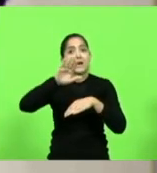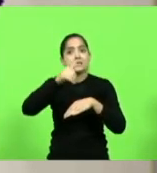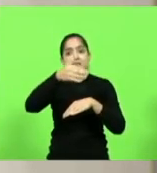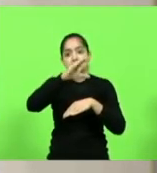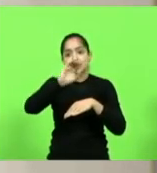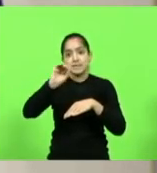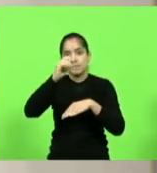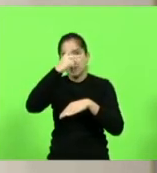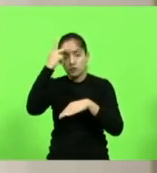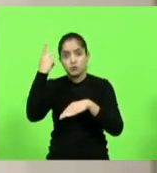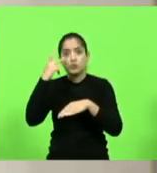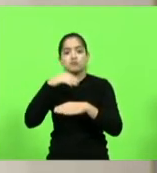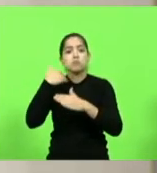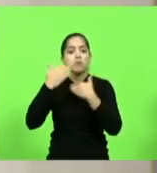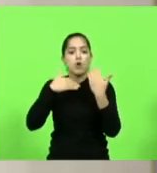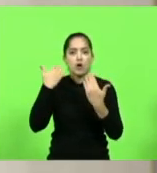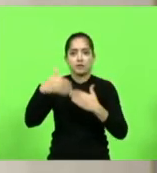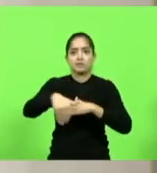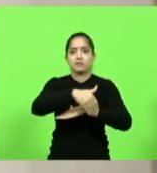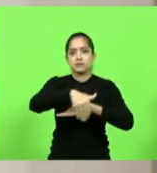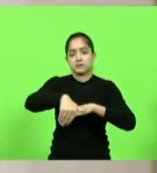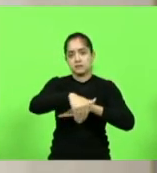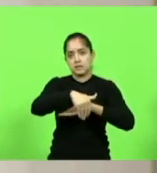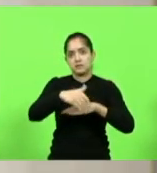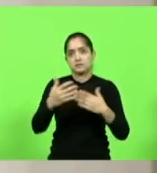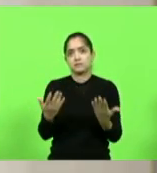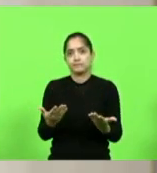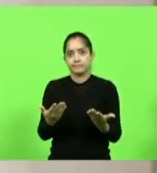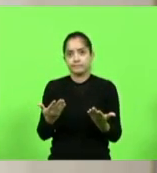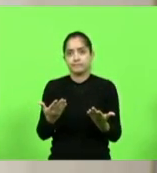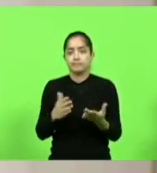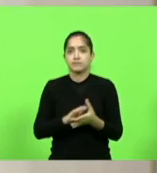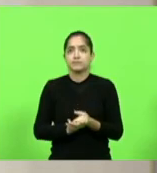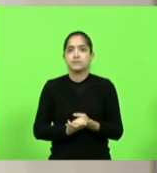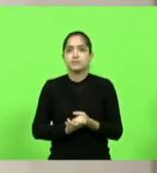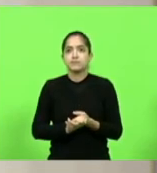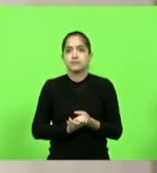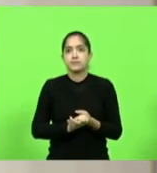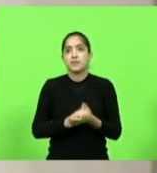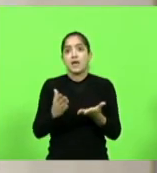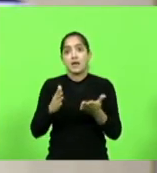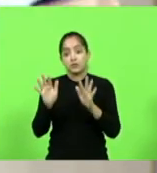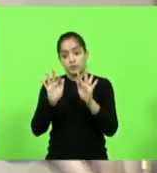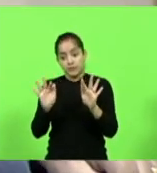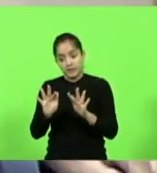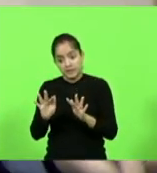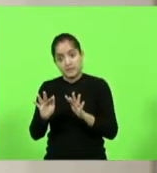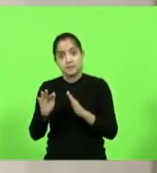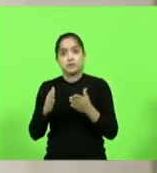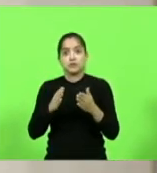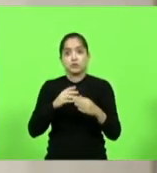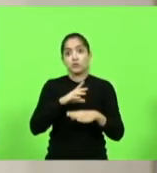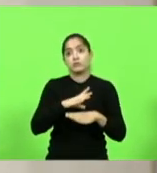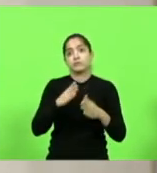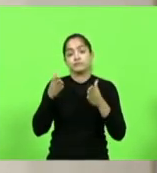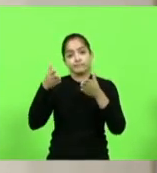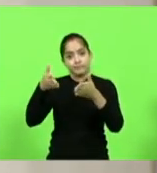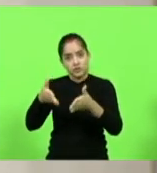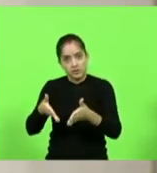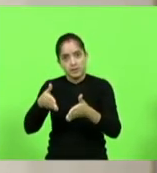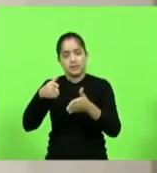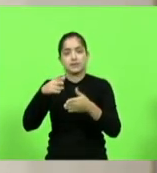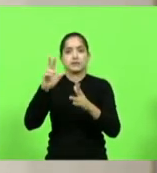100 mortes por ano. Aí, feliz que estou vindo para a Assembleia, porque hoje,